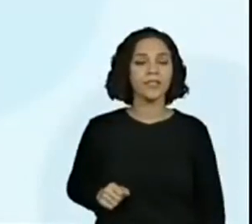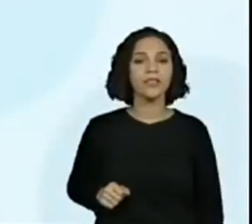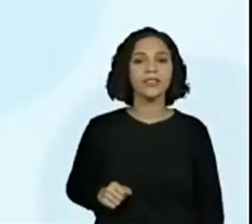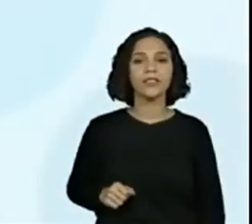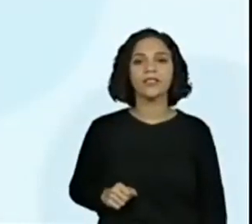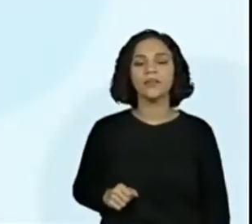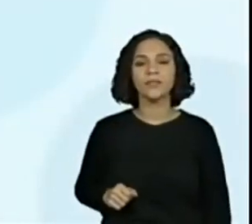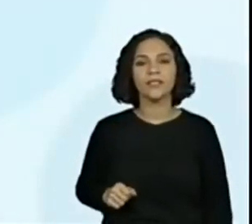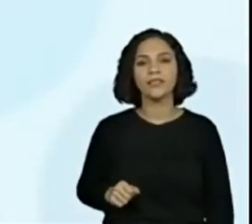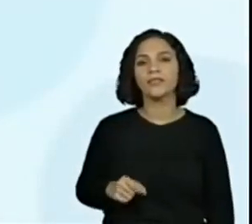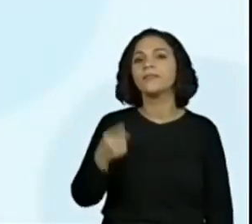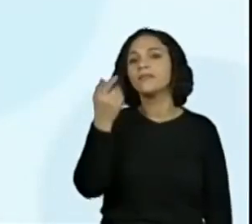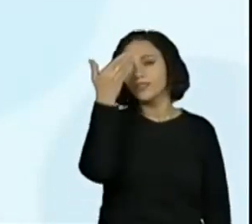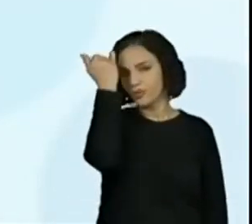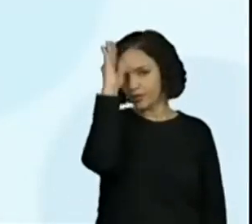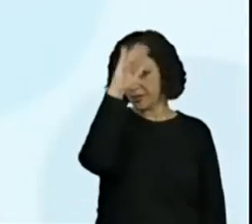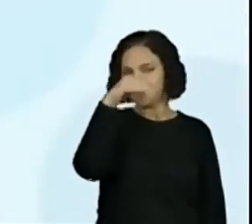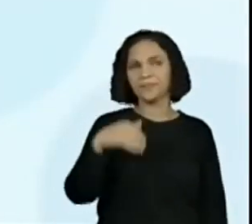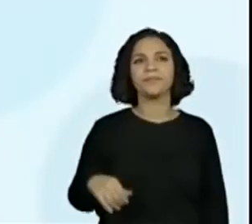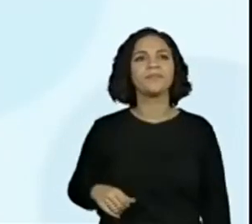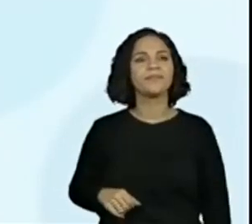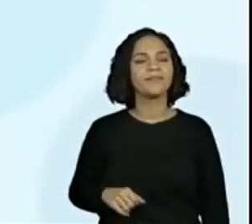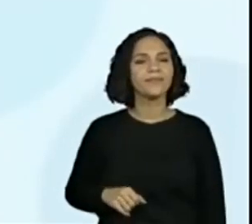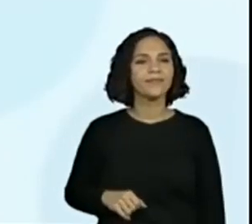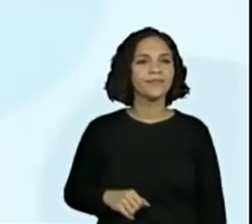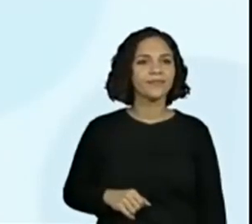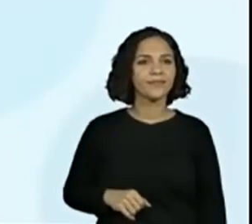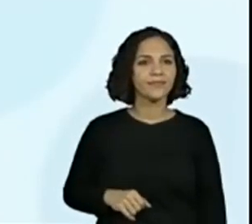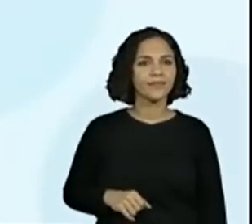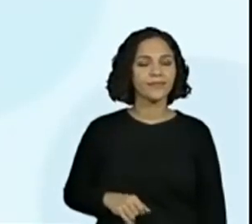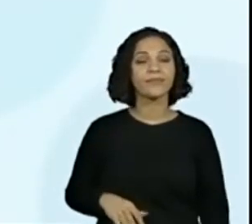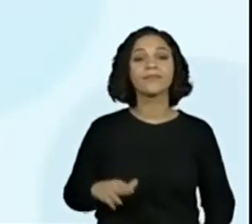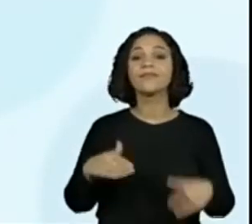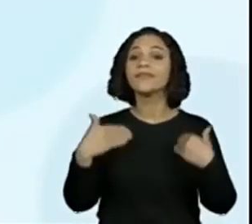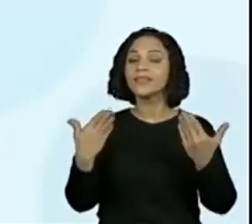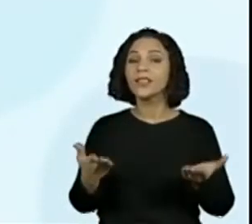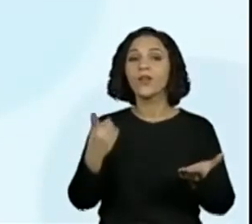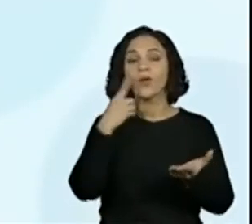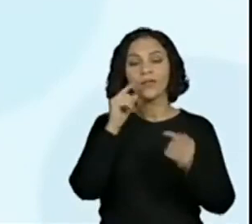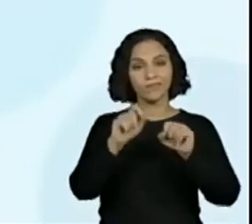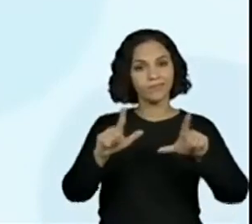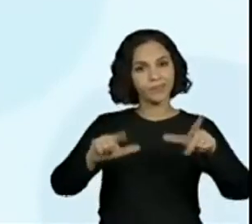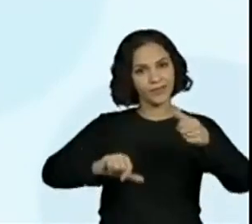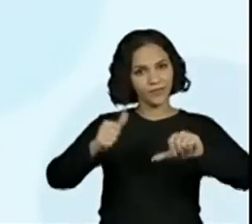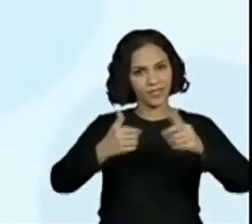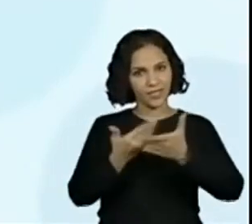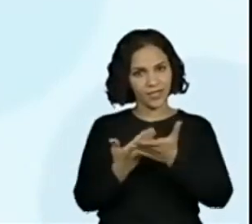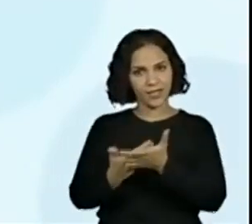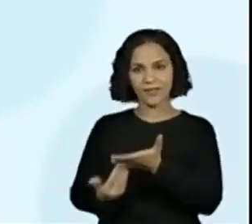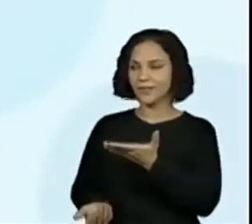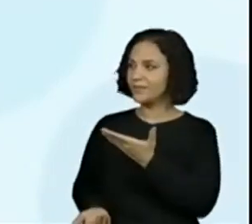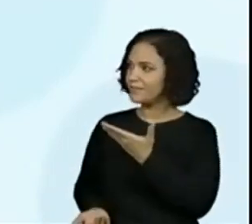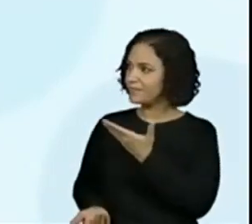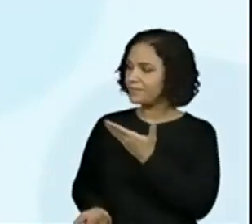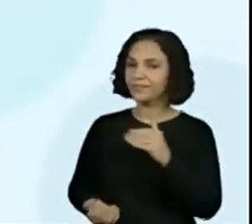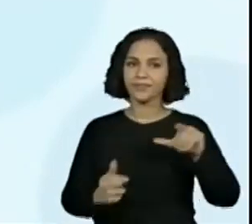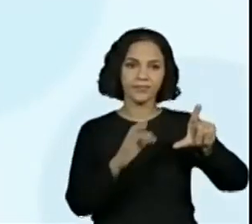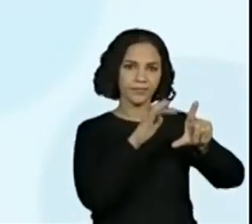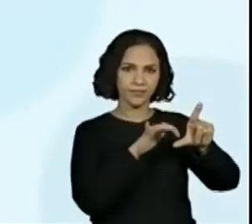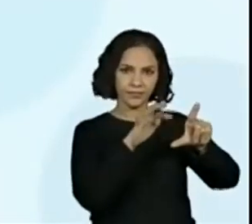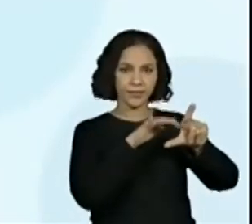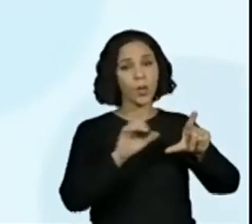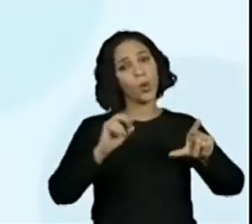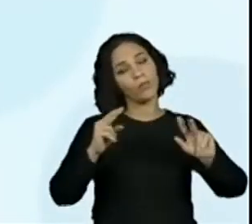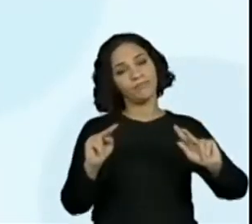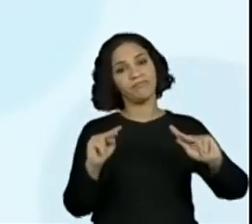oráculo sempre disse que eu esqueço da telinha de avaliação né então telinha de avaliação podem Avaliar na sala ou pelo QR Code